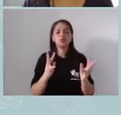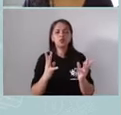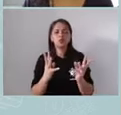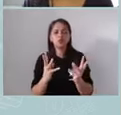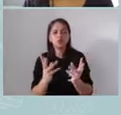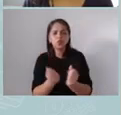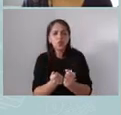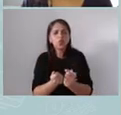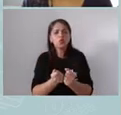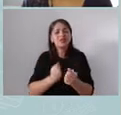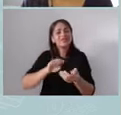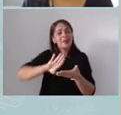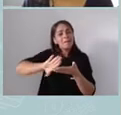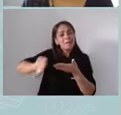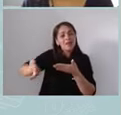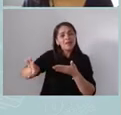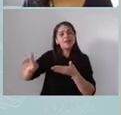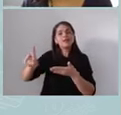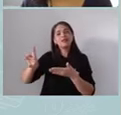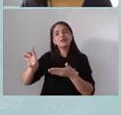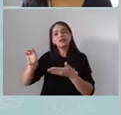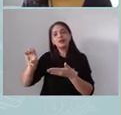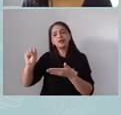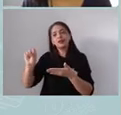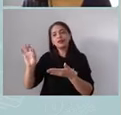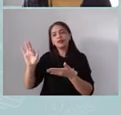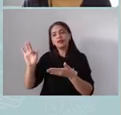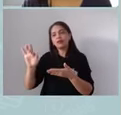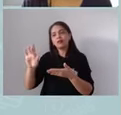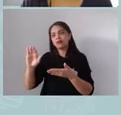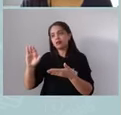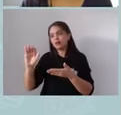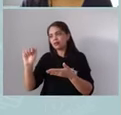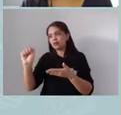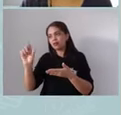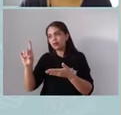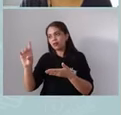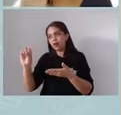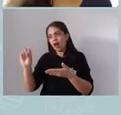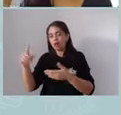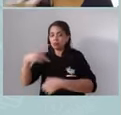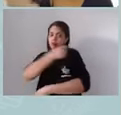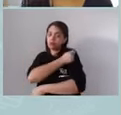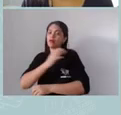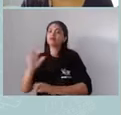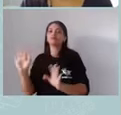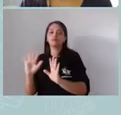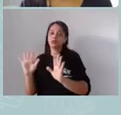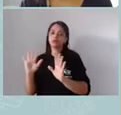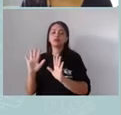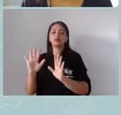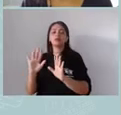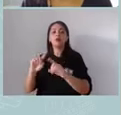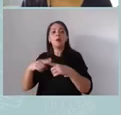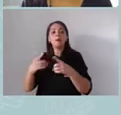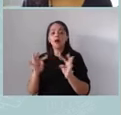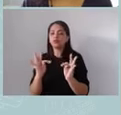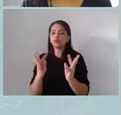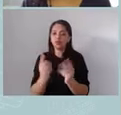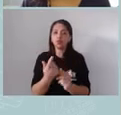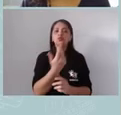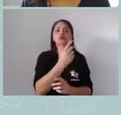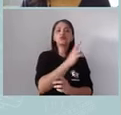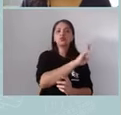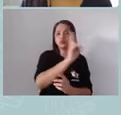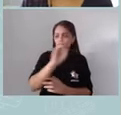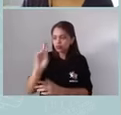gente tem vacina, né, sarampo, cachumba, rubéola, catapora, todas elas a gente tem a vacinação que já faz parte lá do nosso Programa Nacional